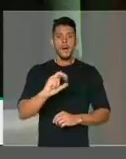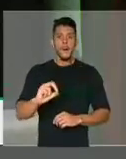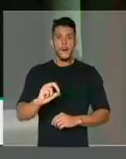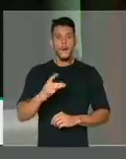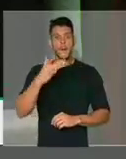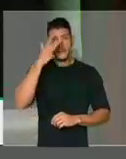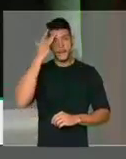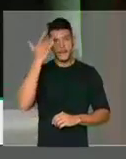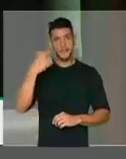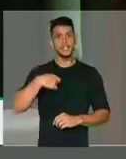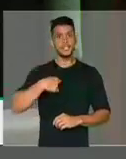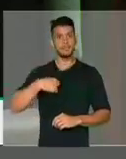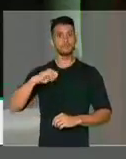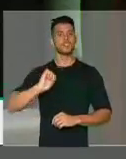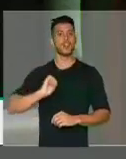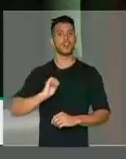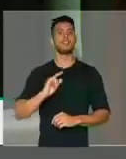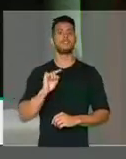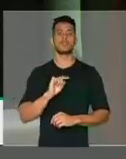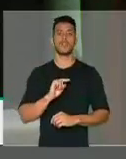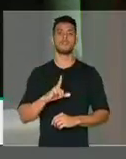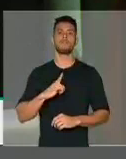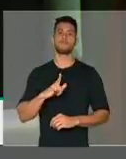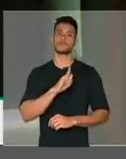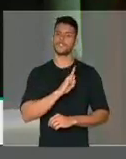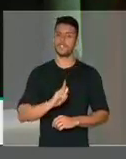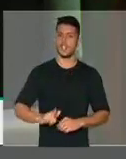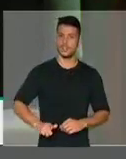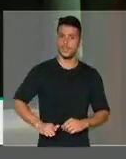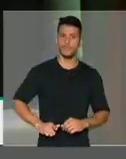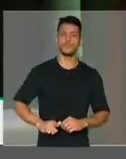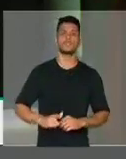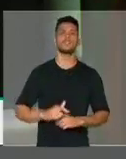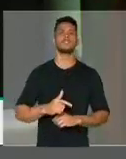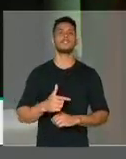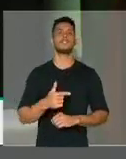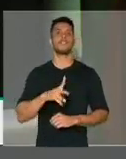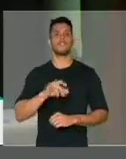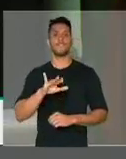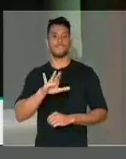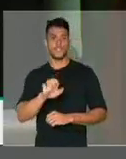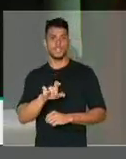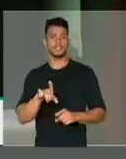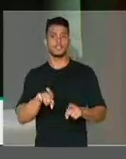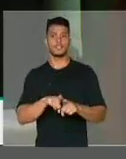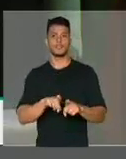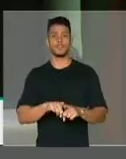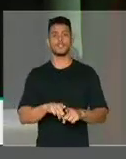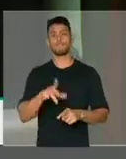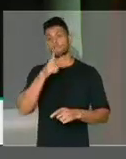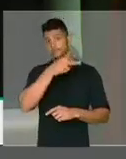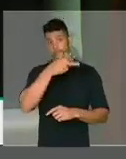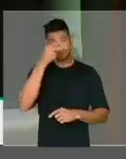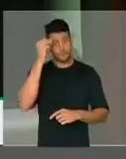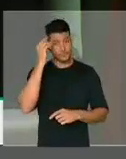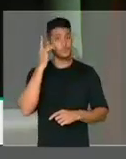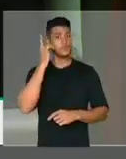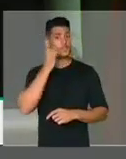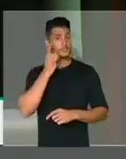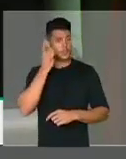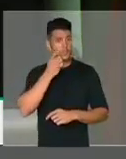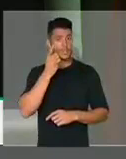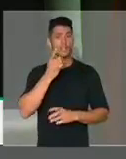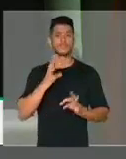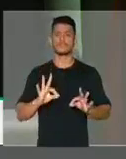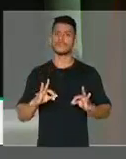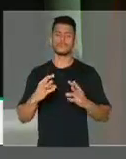país, governadores, vice-governadores, prefeitos, deputados federais, estaduais, senadores, mas,